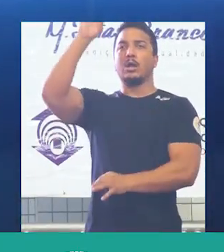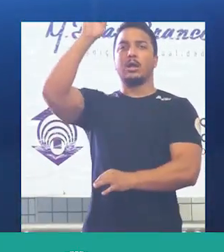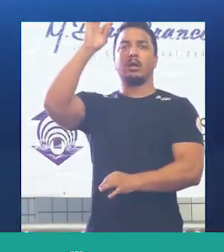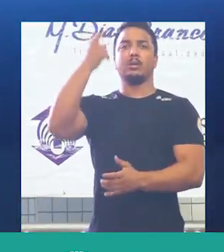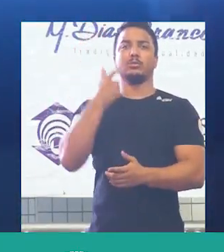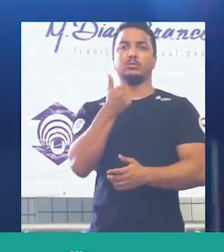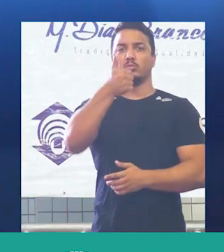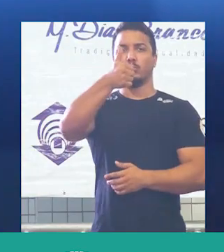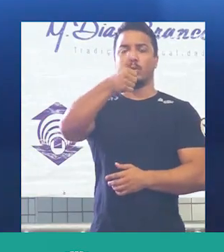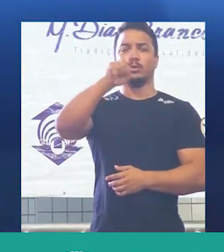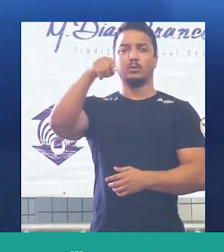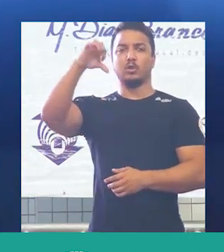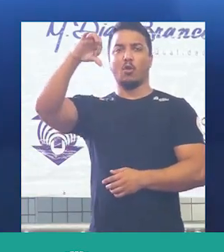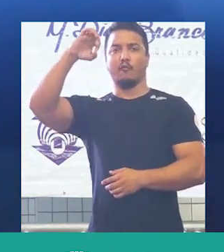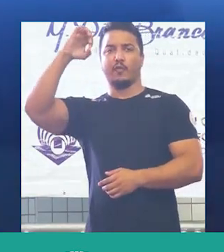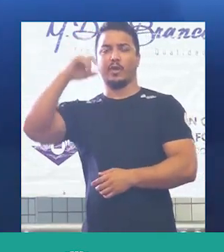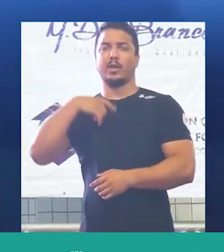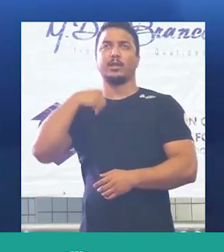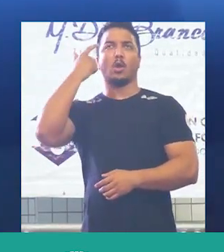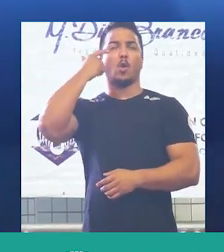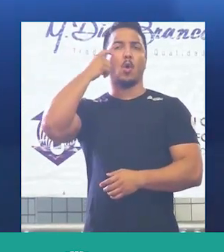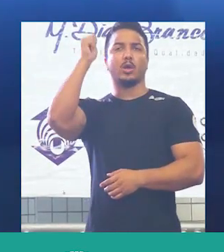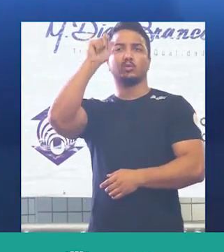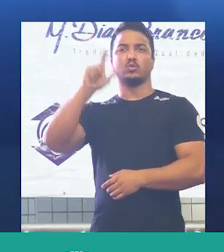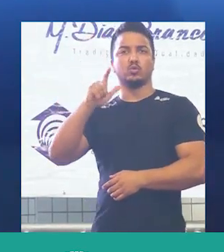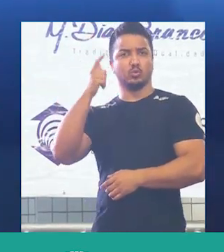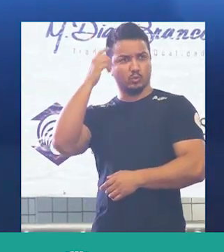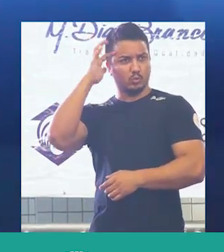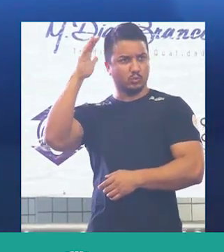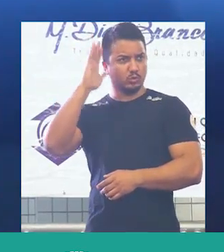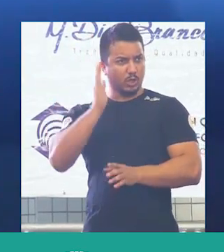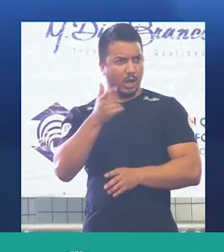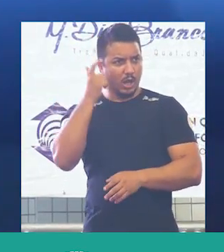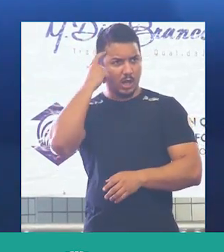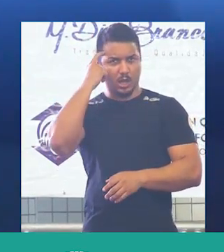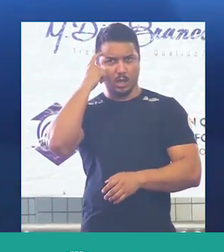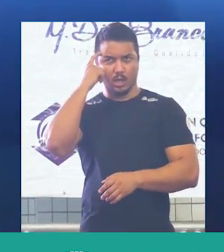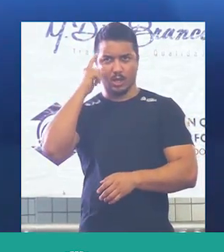1,90 m, olhos azuis? Alguém?